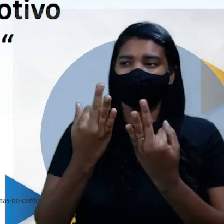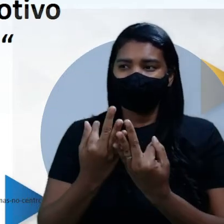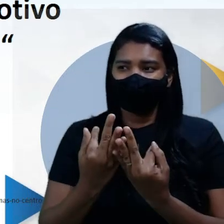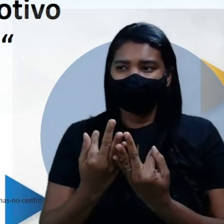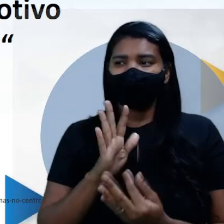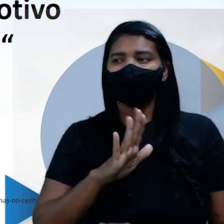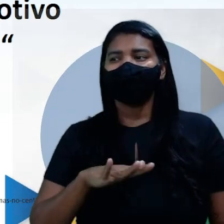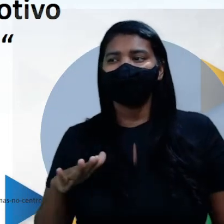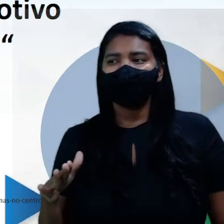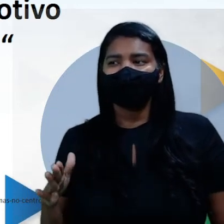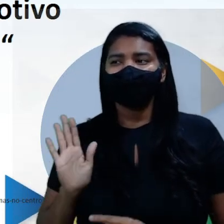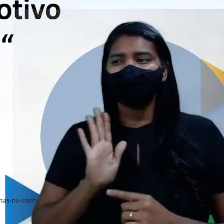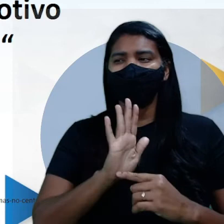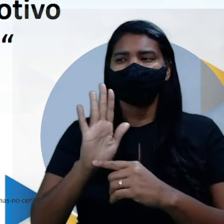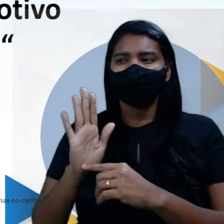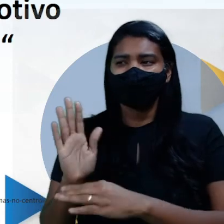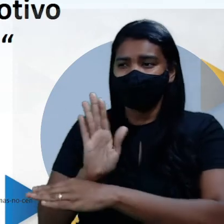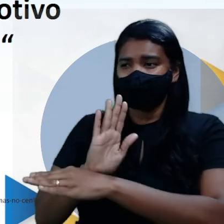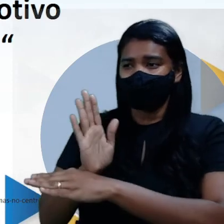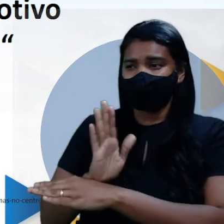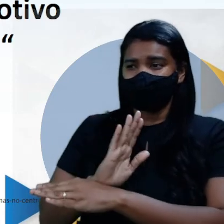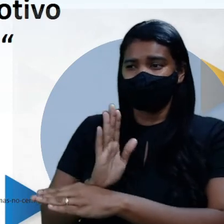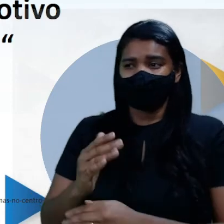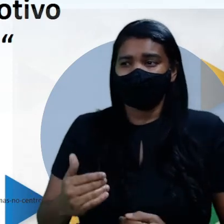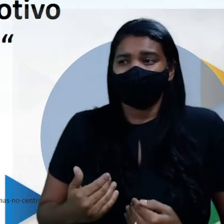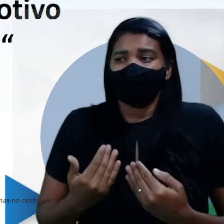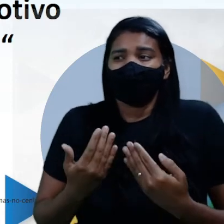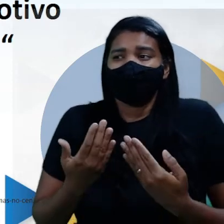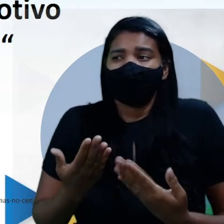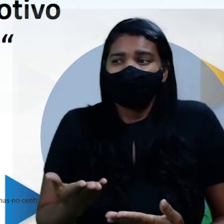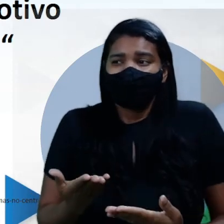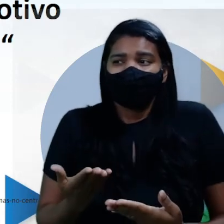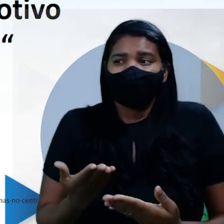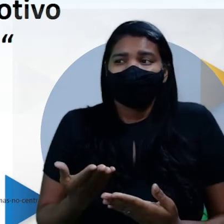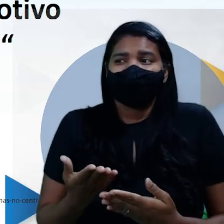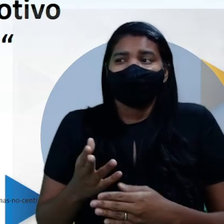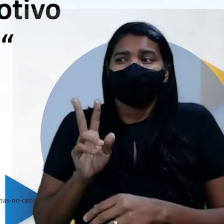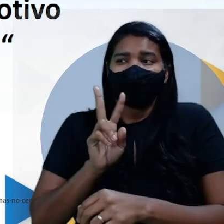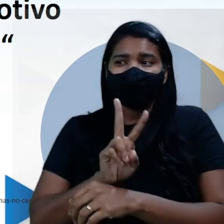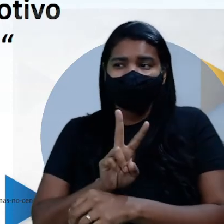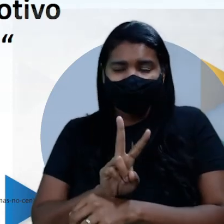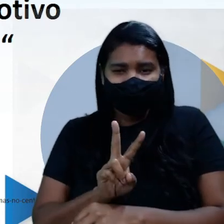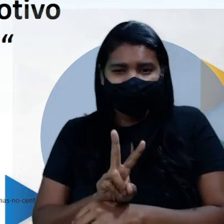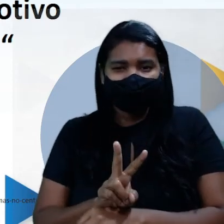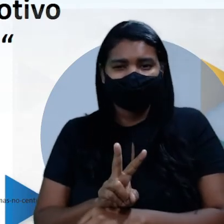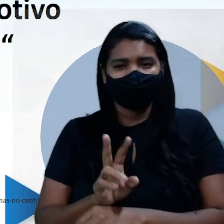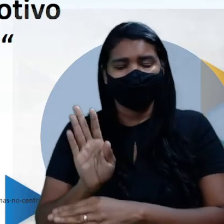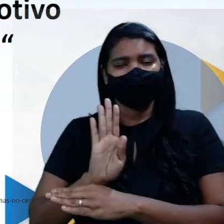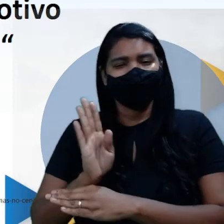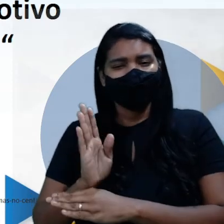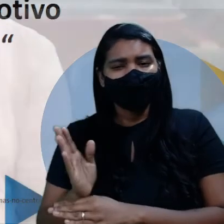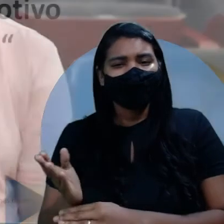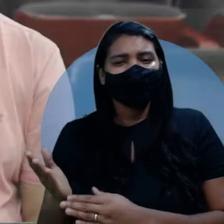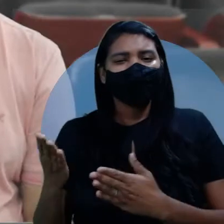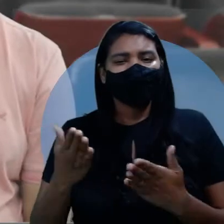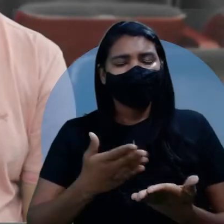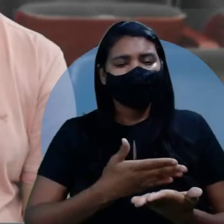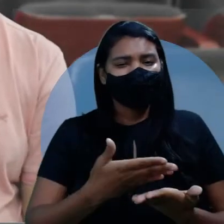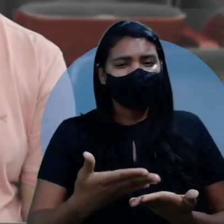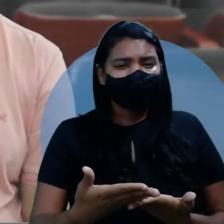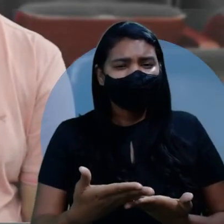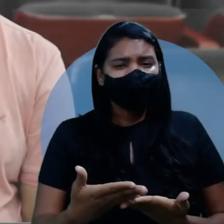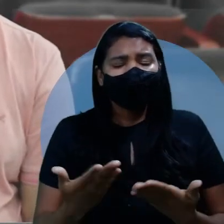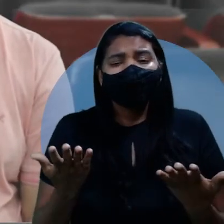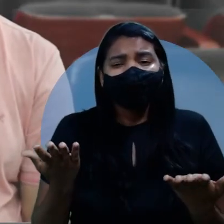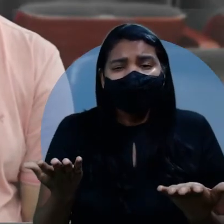o São Luís desperta, pode ser o motivo que o levou à sua preservação. Aí a gente volta àquele começo.